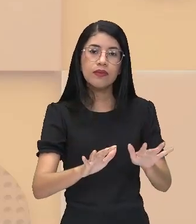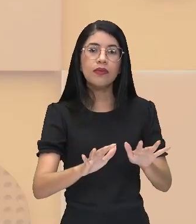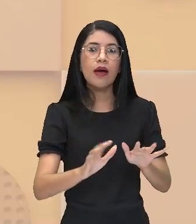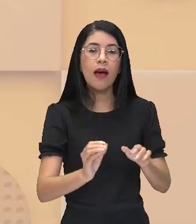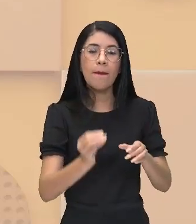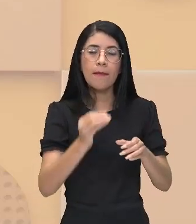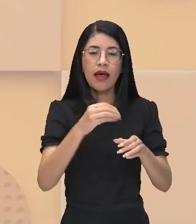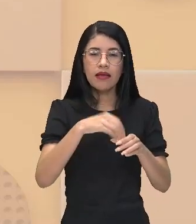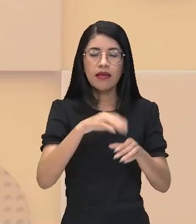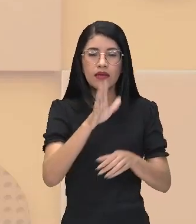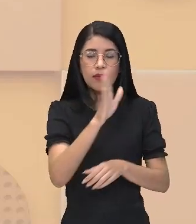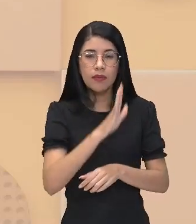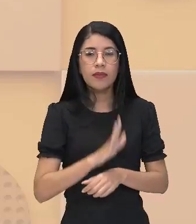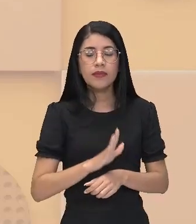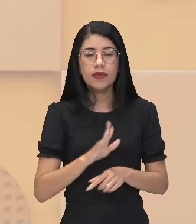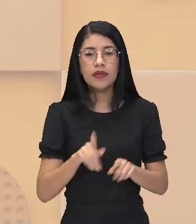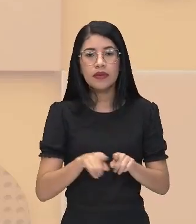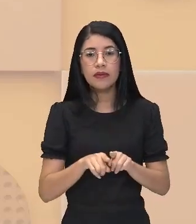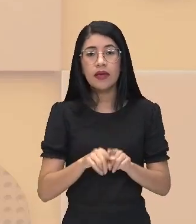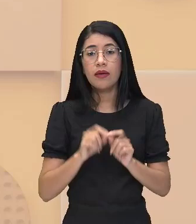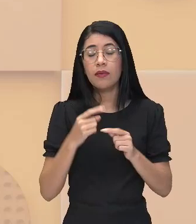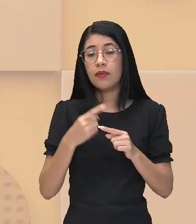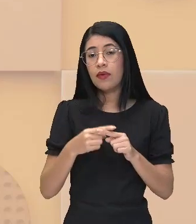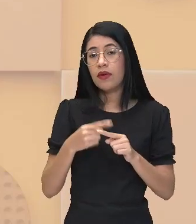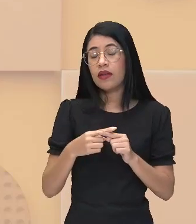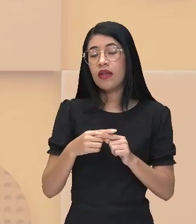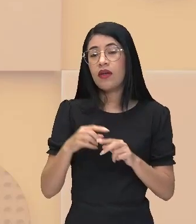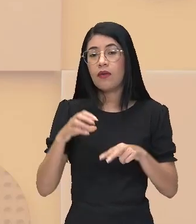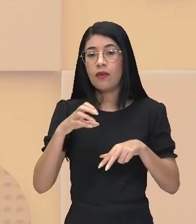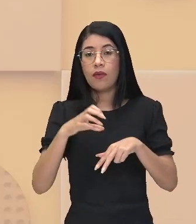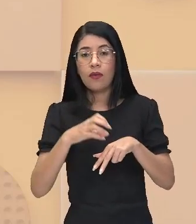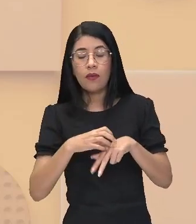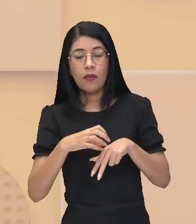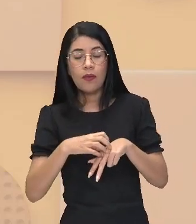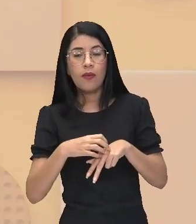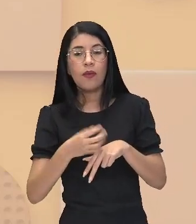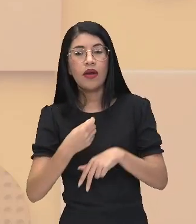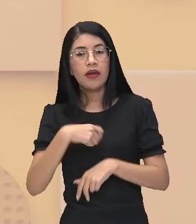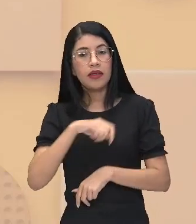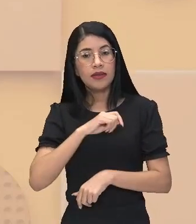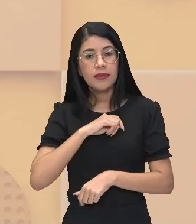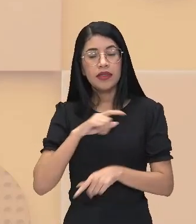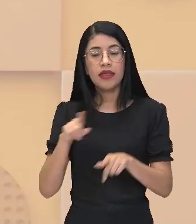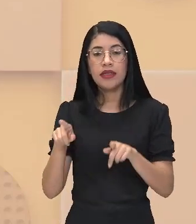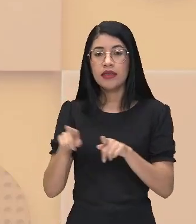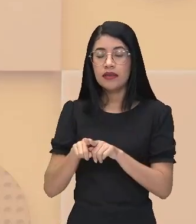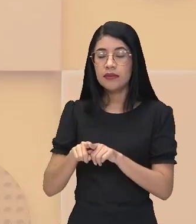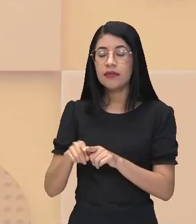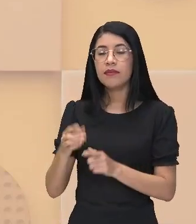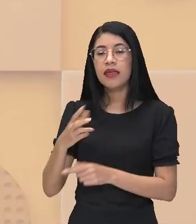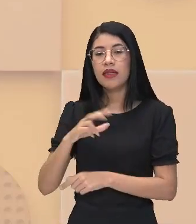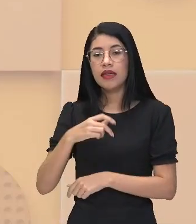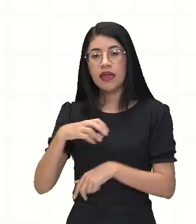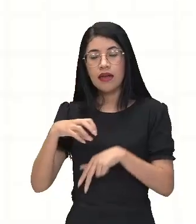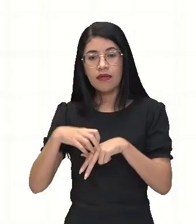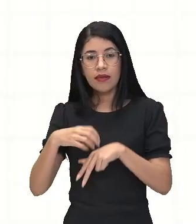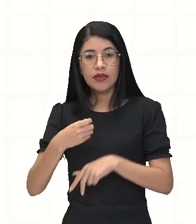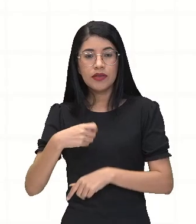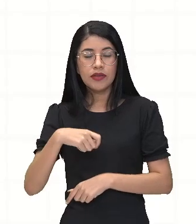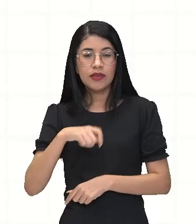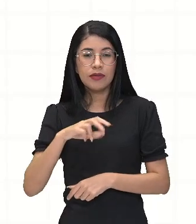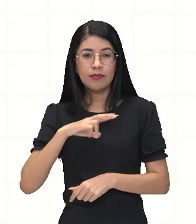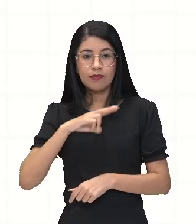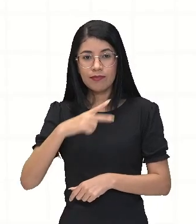interiorizar mais essa colonização, já que o rei da Espanha também agora é rei de Portugal. E voltando para o nosso